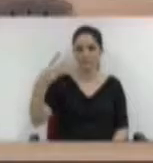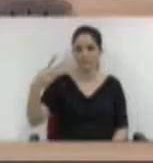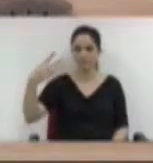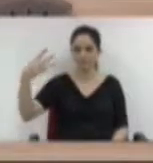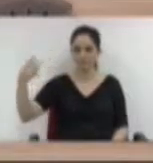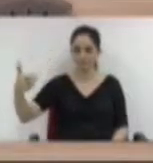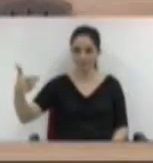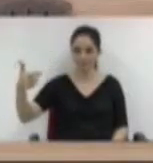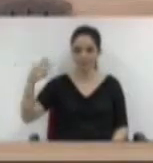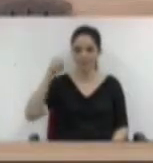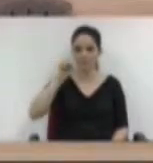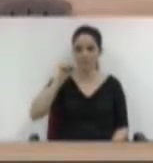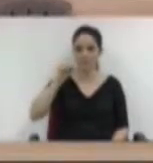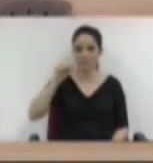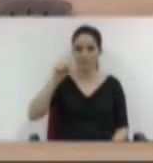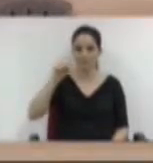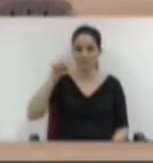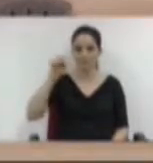832,